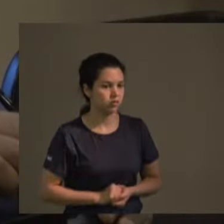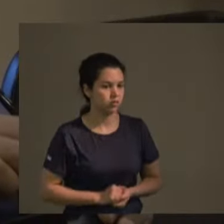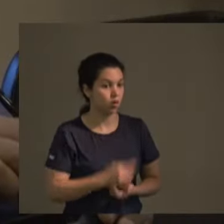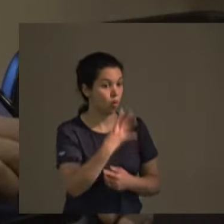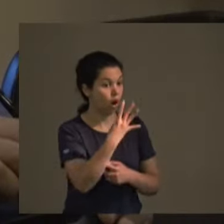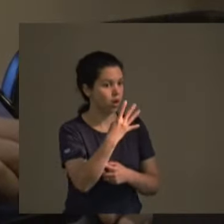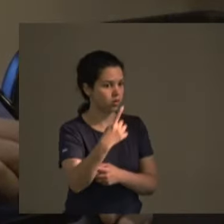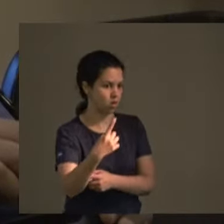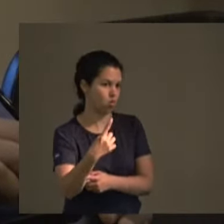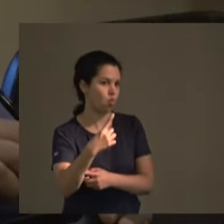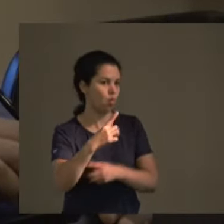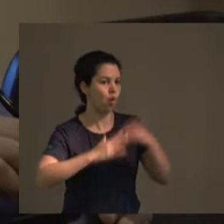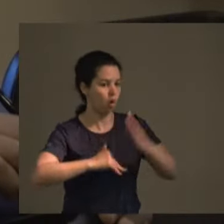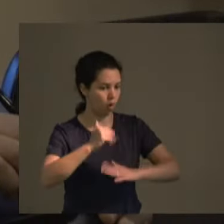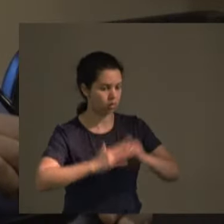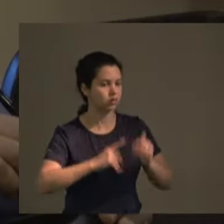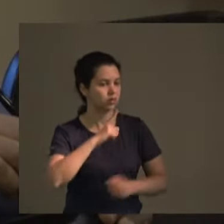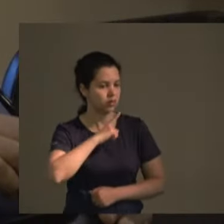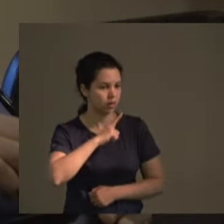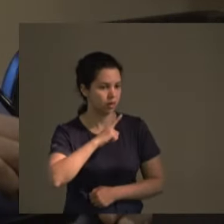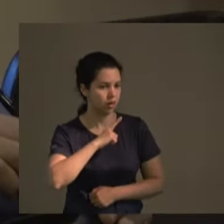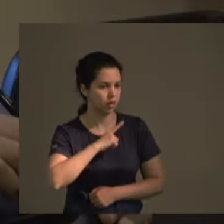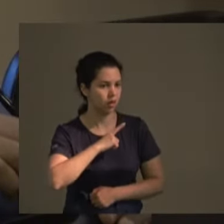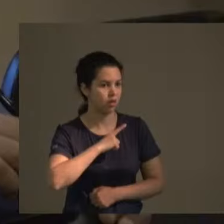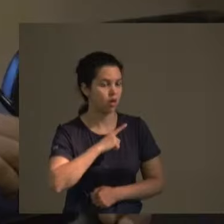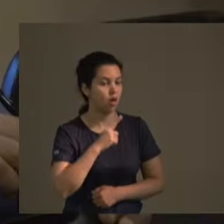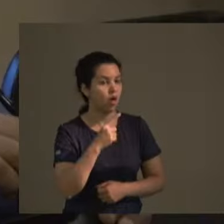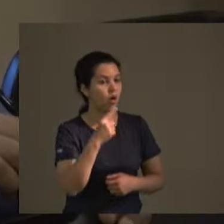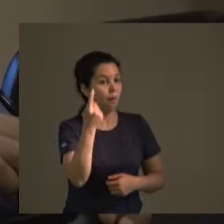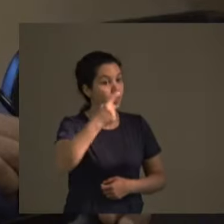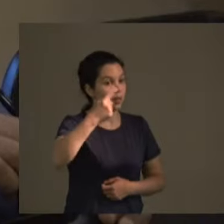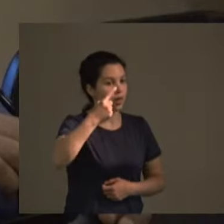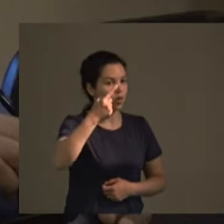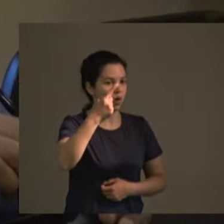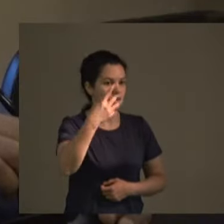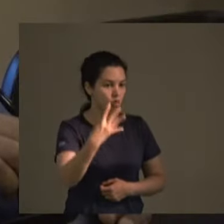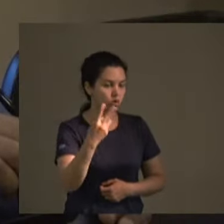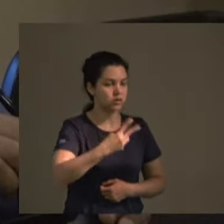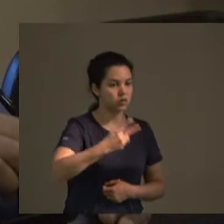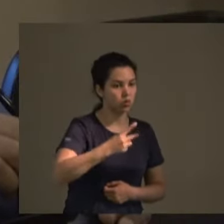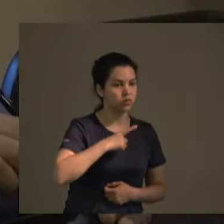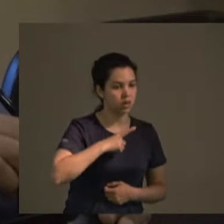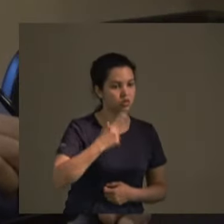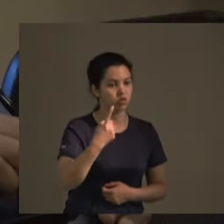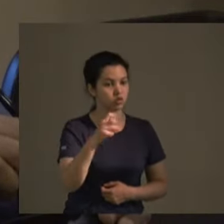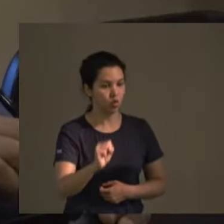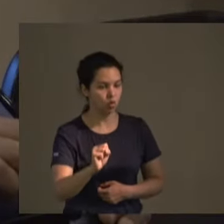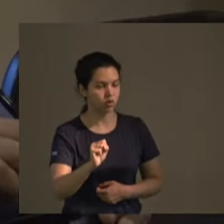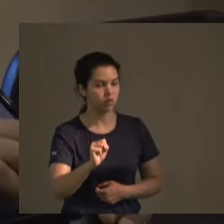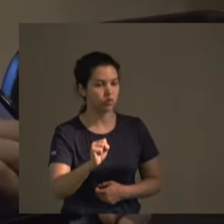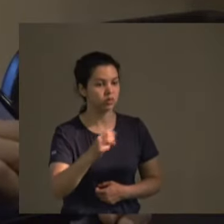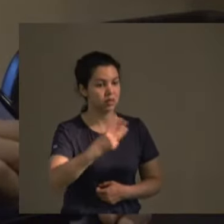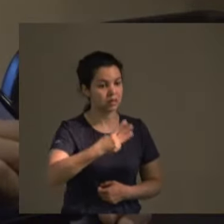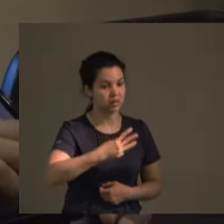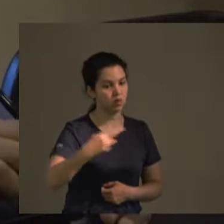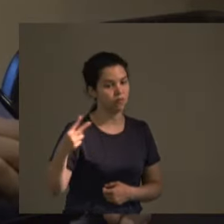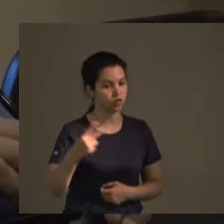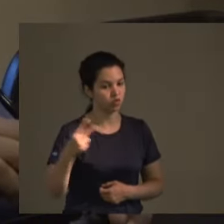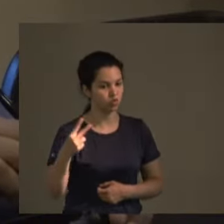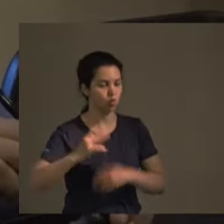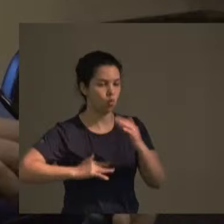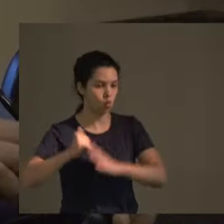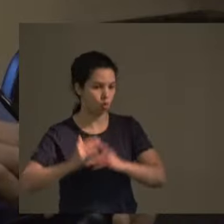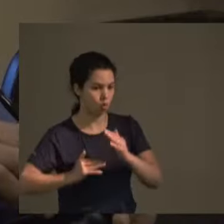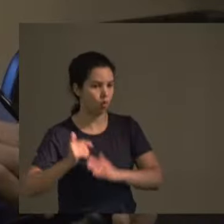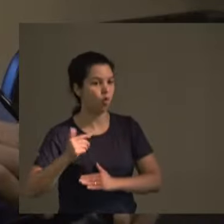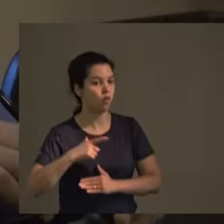maior, né, o primeiro tem 14, o segundo tem 18 e o terceiro tem 22 ações, né, que